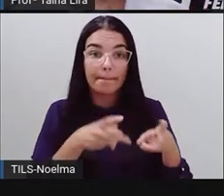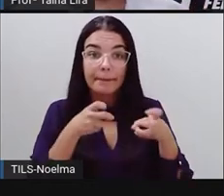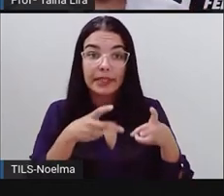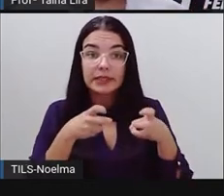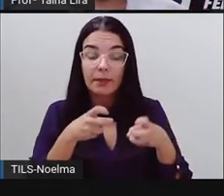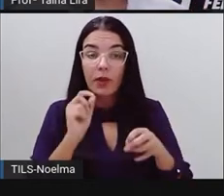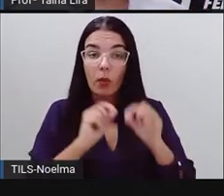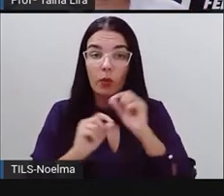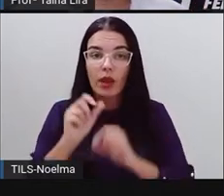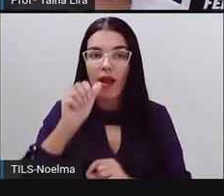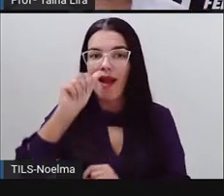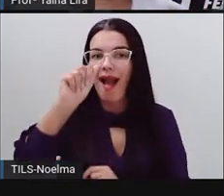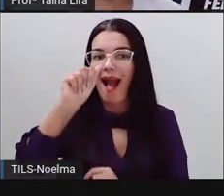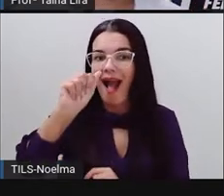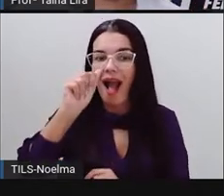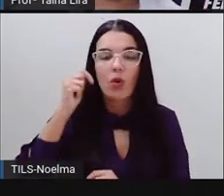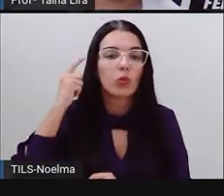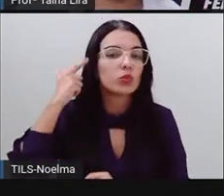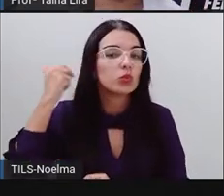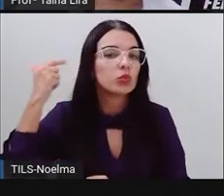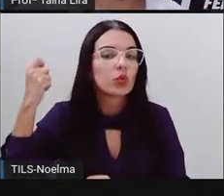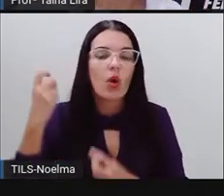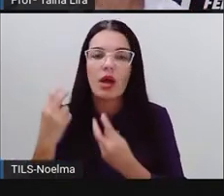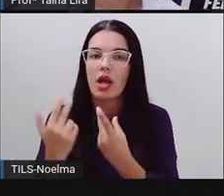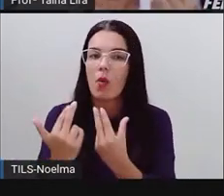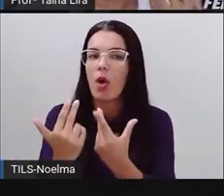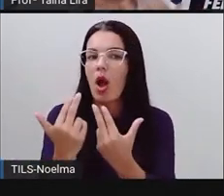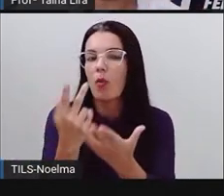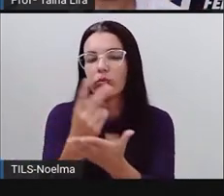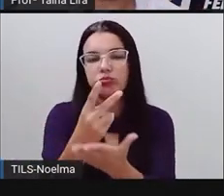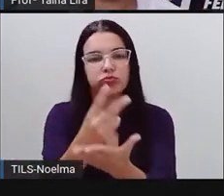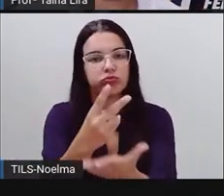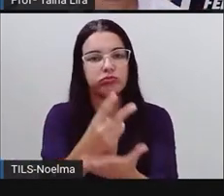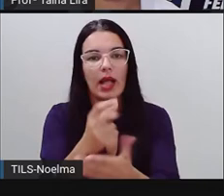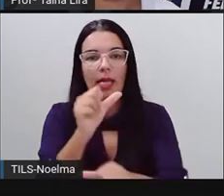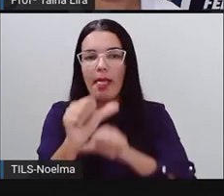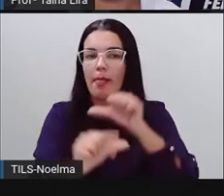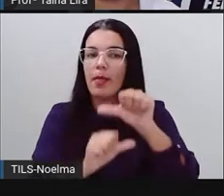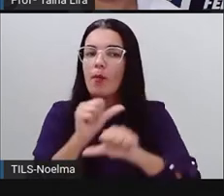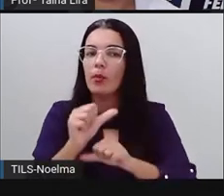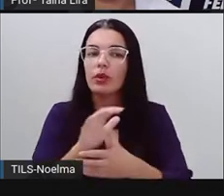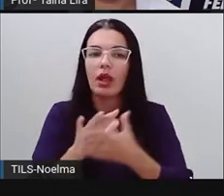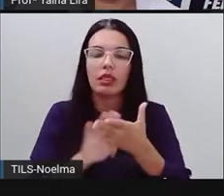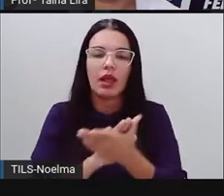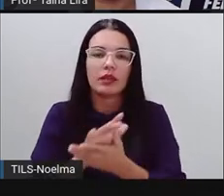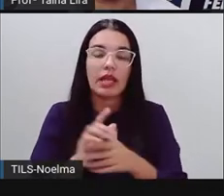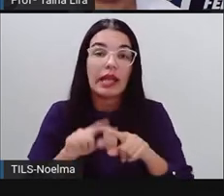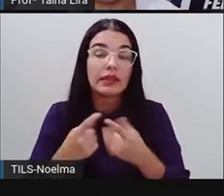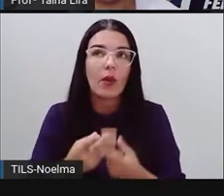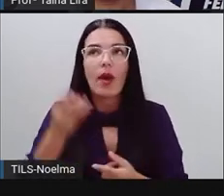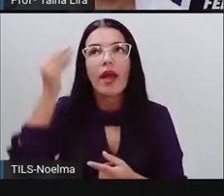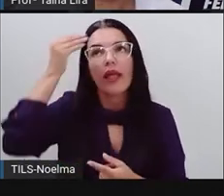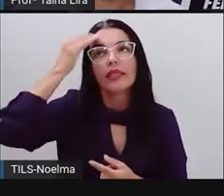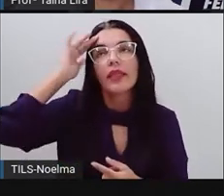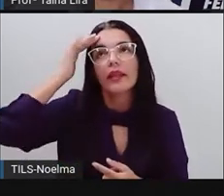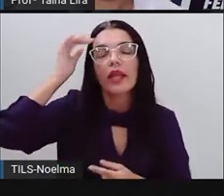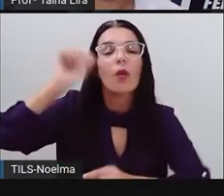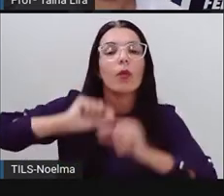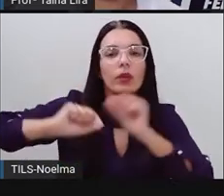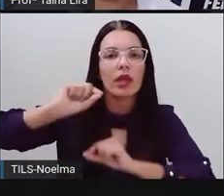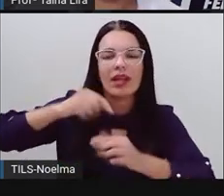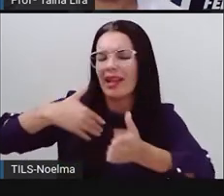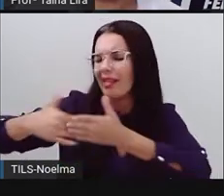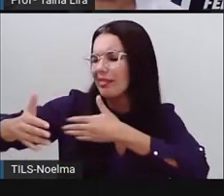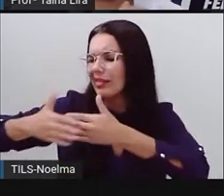que a letra A tem o mesmo som e o que que eu entendo então disso aí segundo ano que